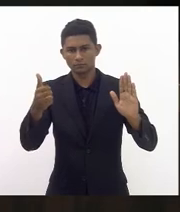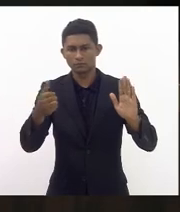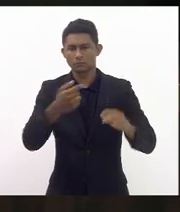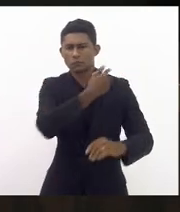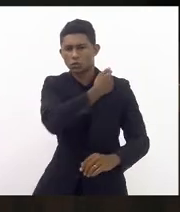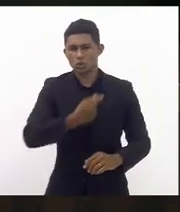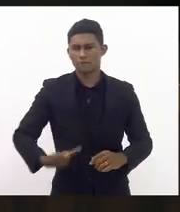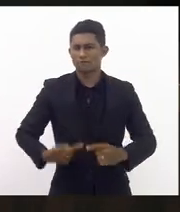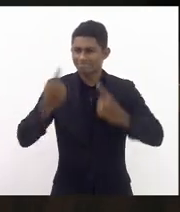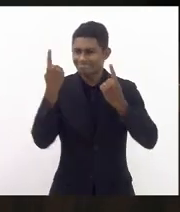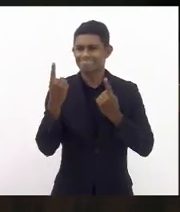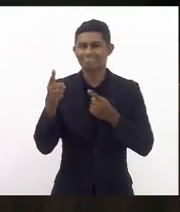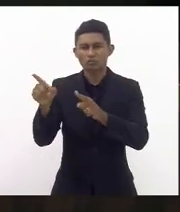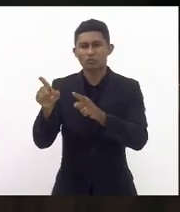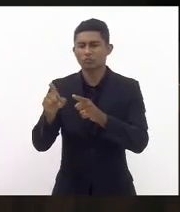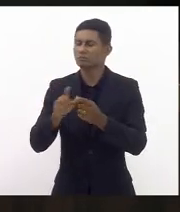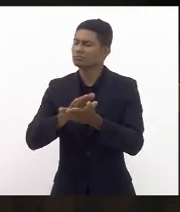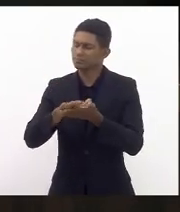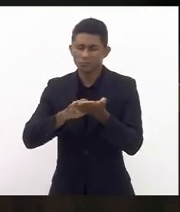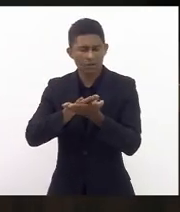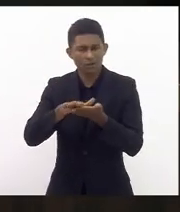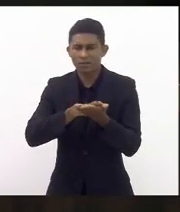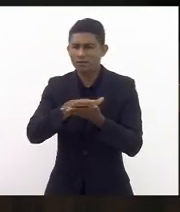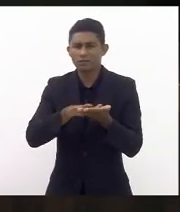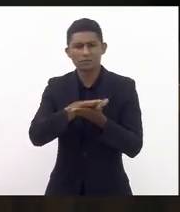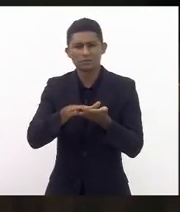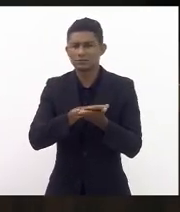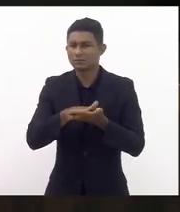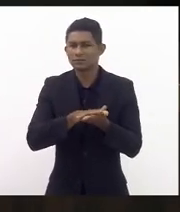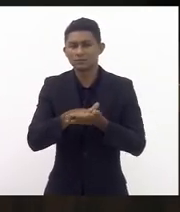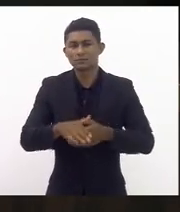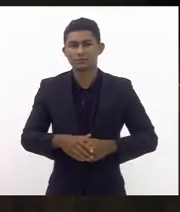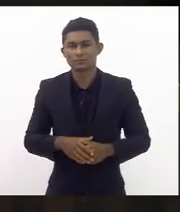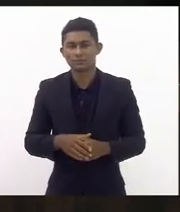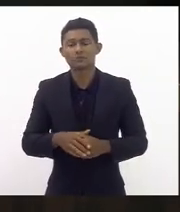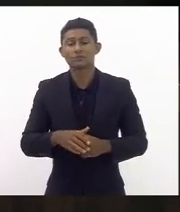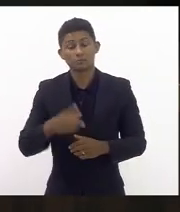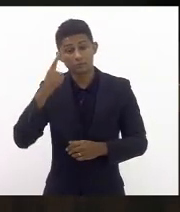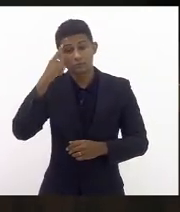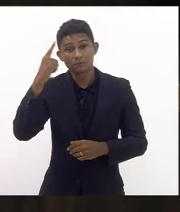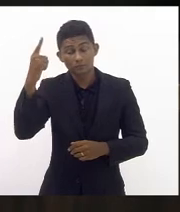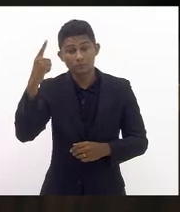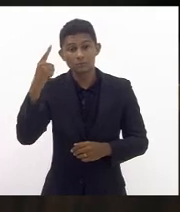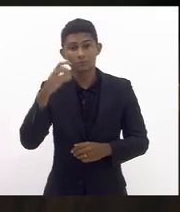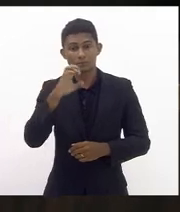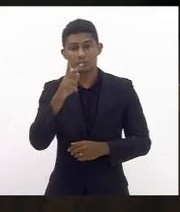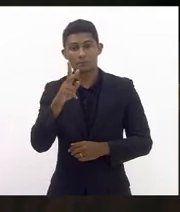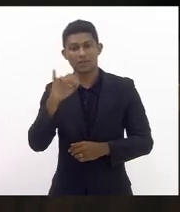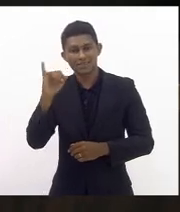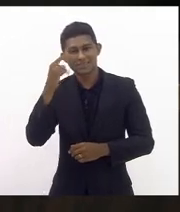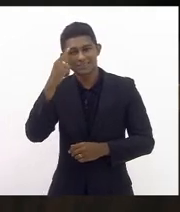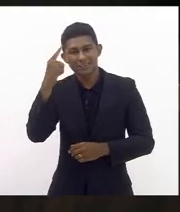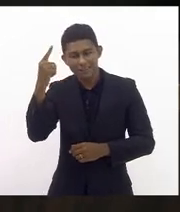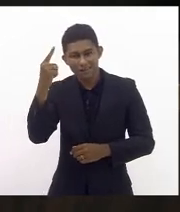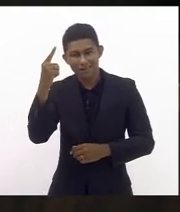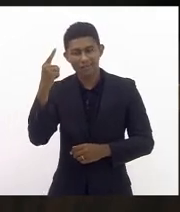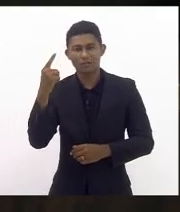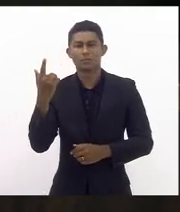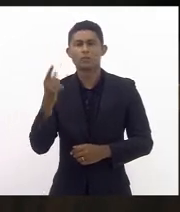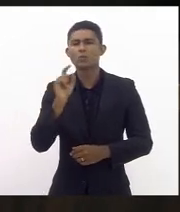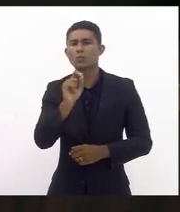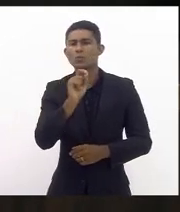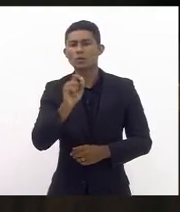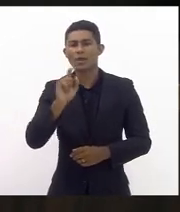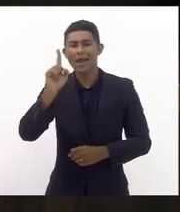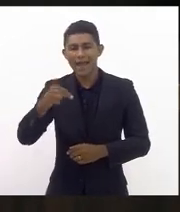governo, muito menos os atuais. Assim como nós fizemos a Comissão Parlamentar de Inquérito dos Royalties